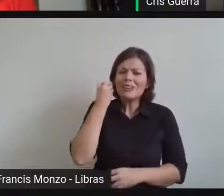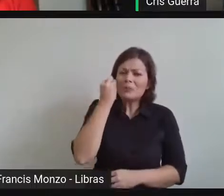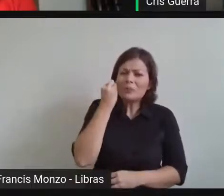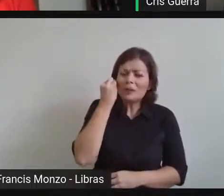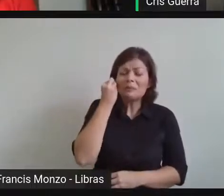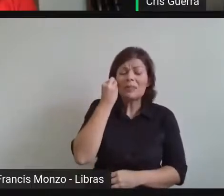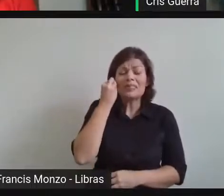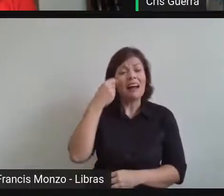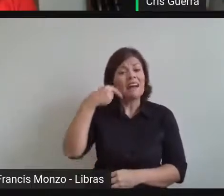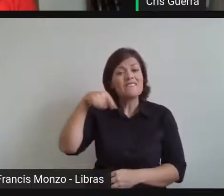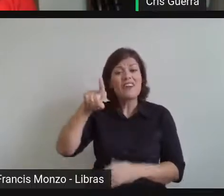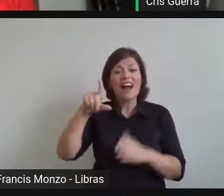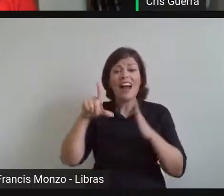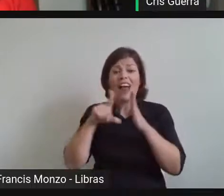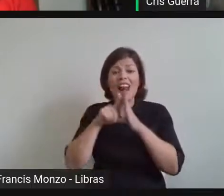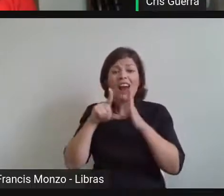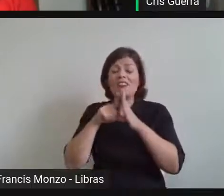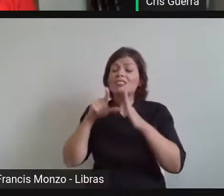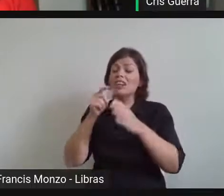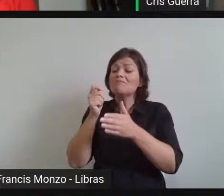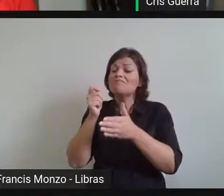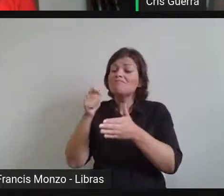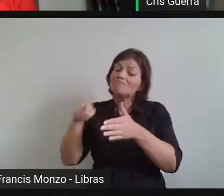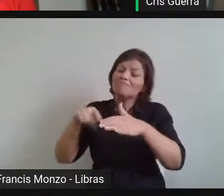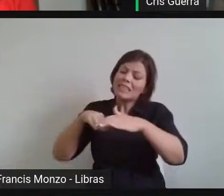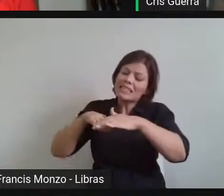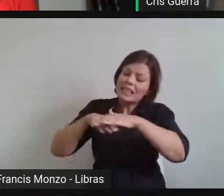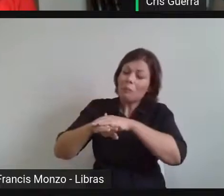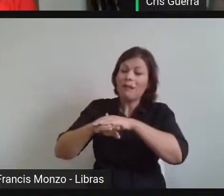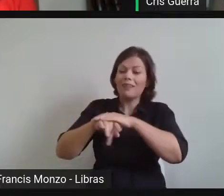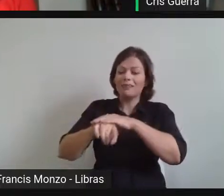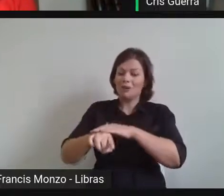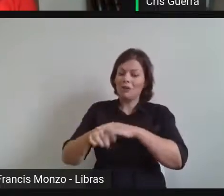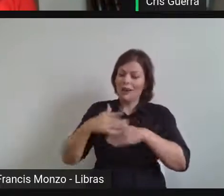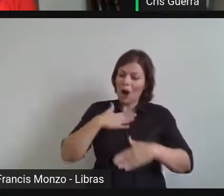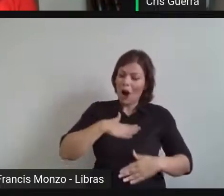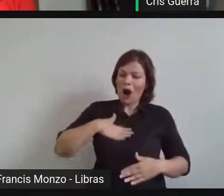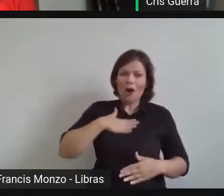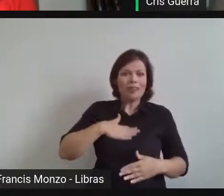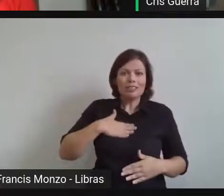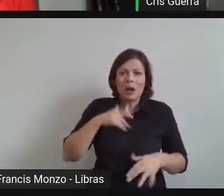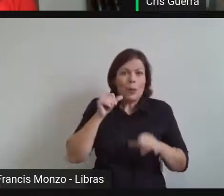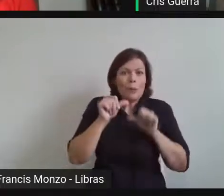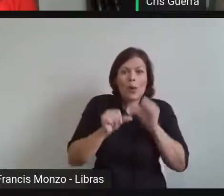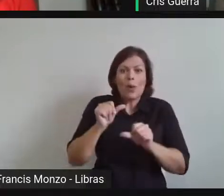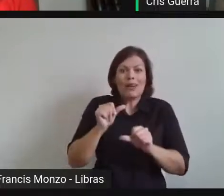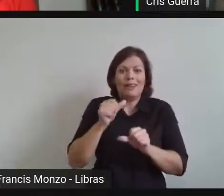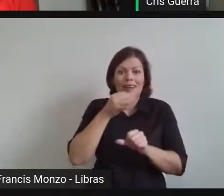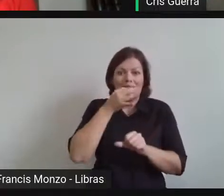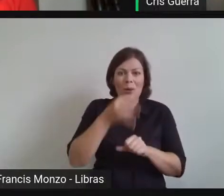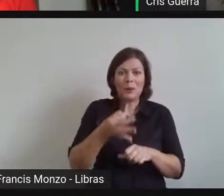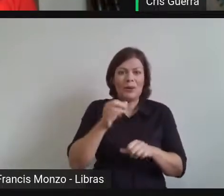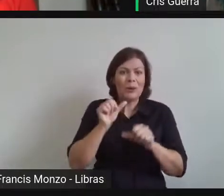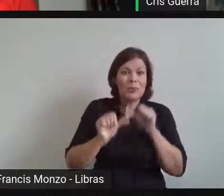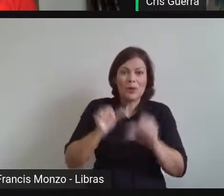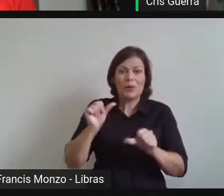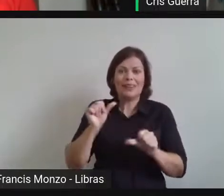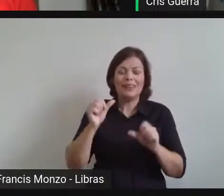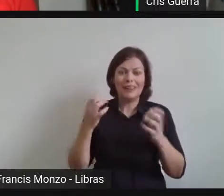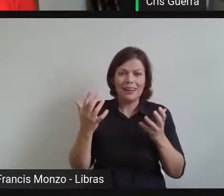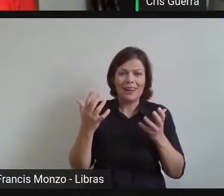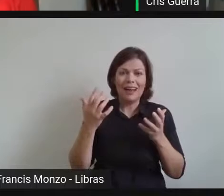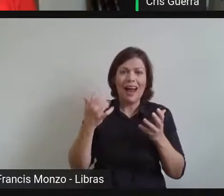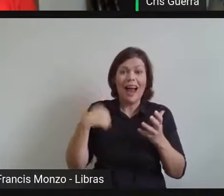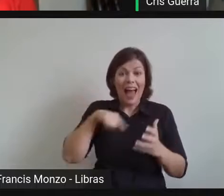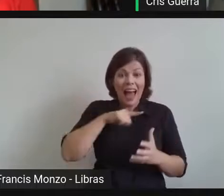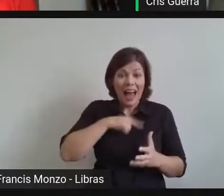sapato, pronto, mudou de opinião. Isso é muito legal. E quando a gente vai ficando mais velho, a gente se apega menos a essas